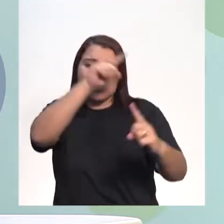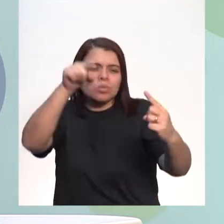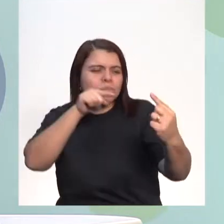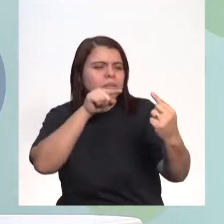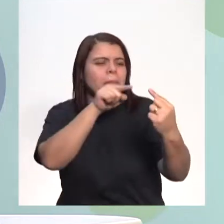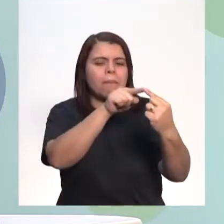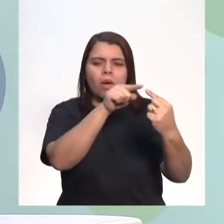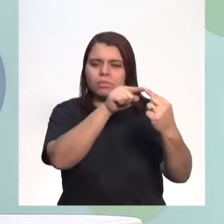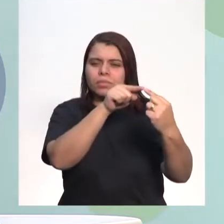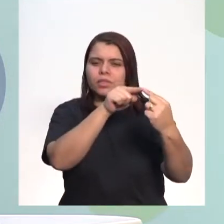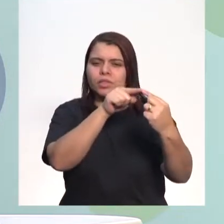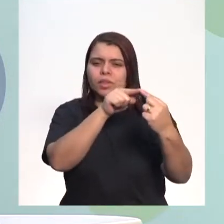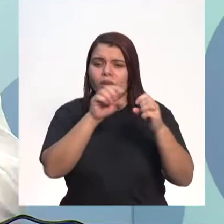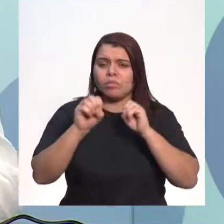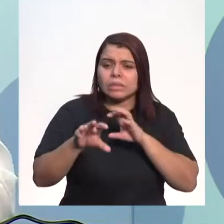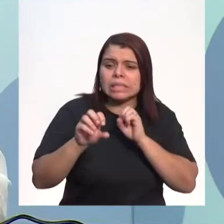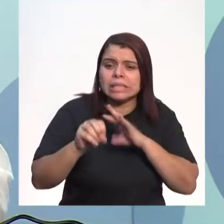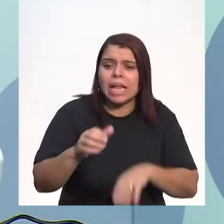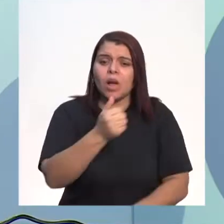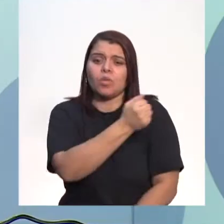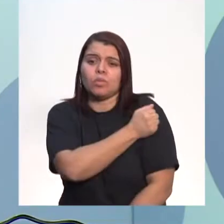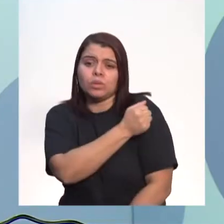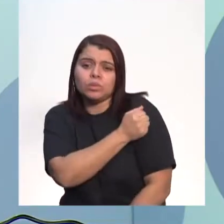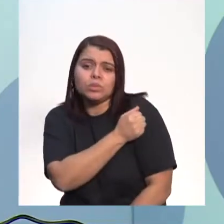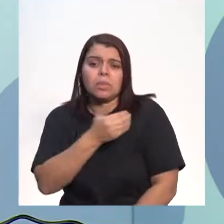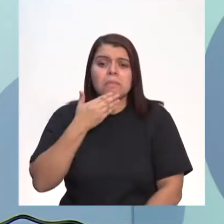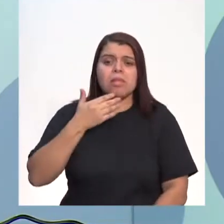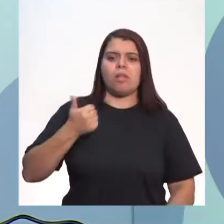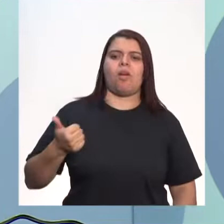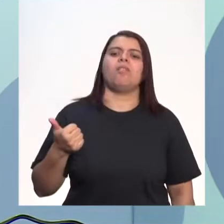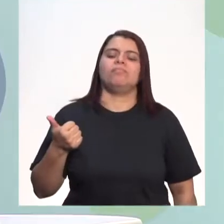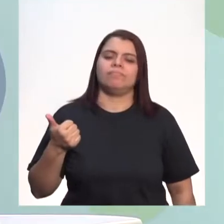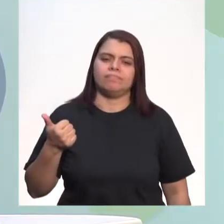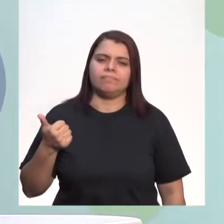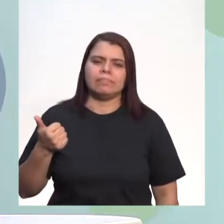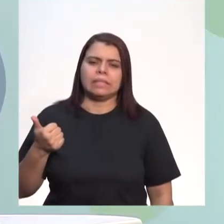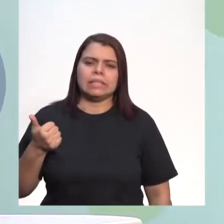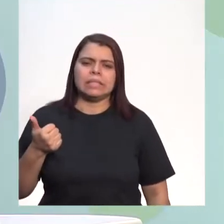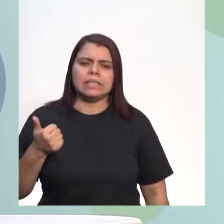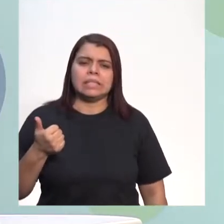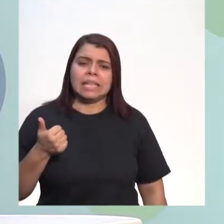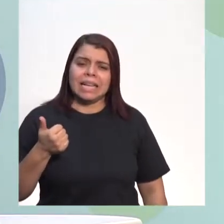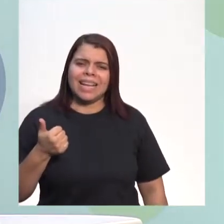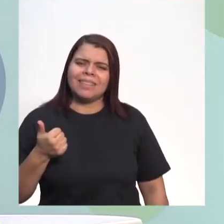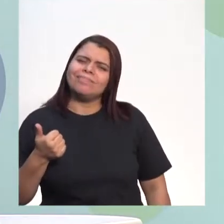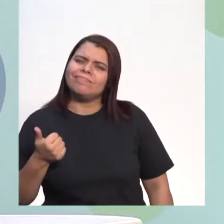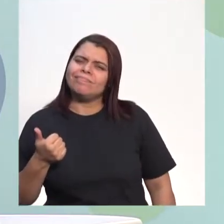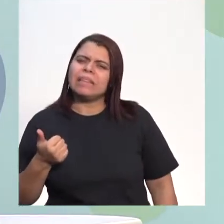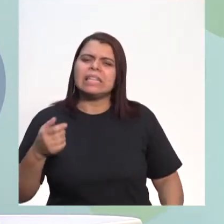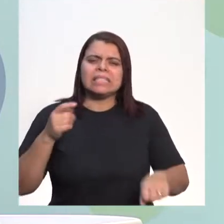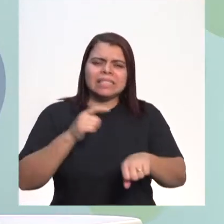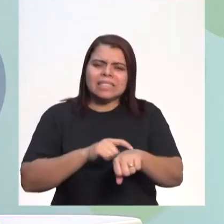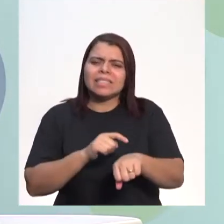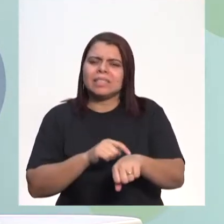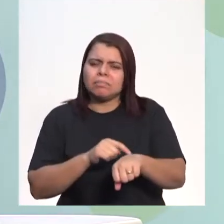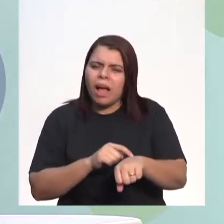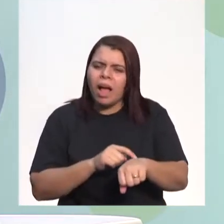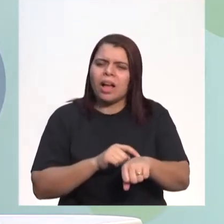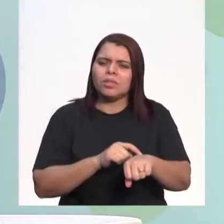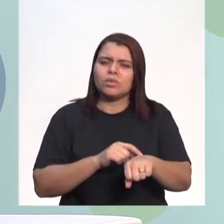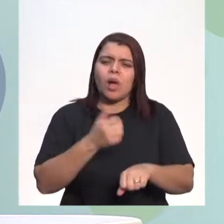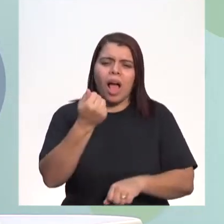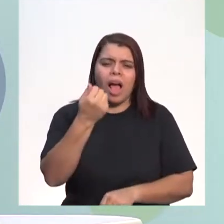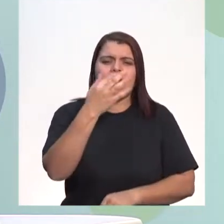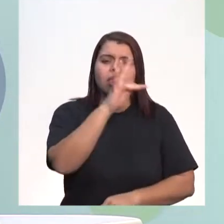dos nossos estudantes, dos nossos meninos e meninas de todas as idades. Então, esse espaço ele é uma conquista e a gente não pode perder